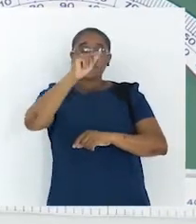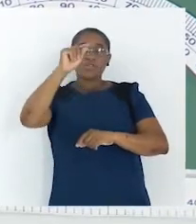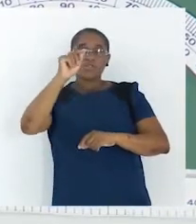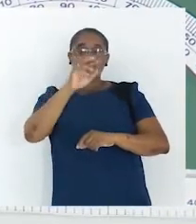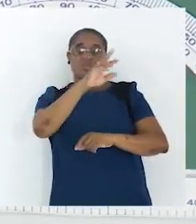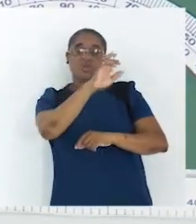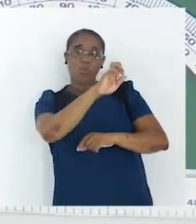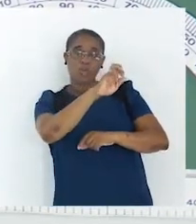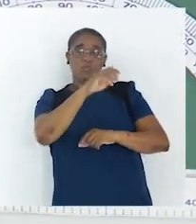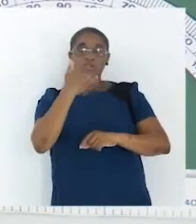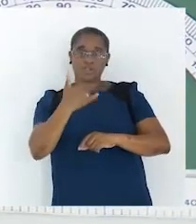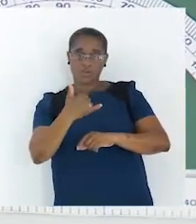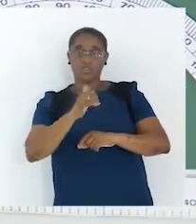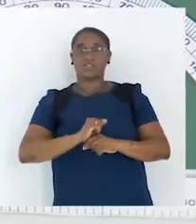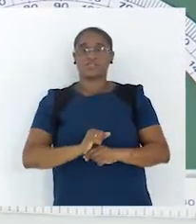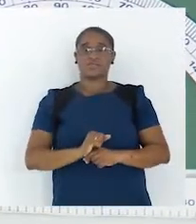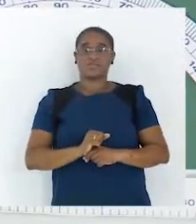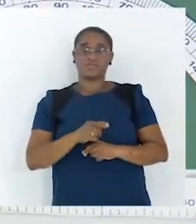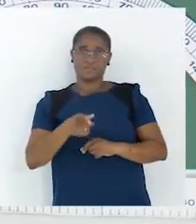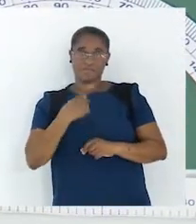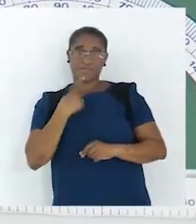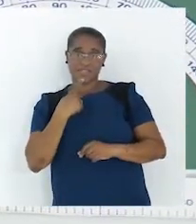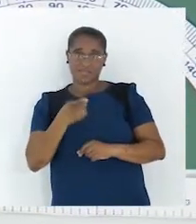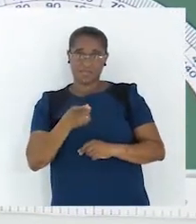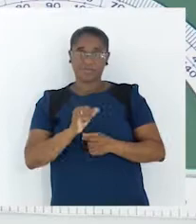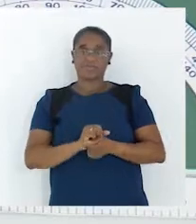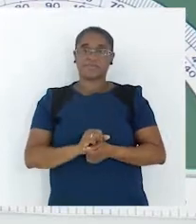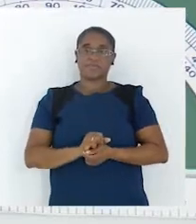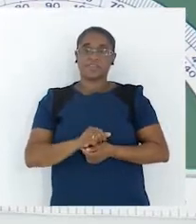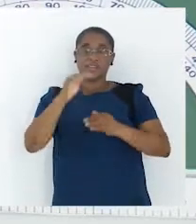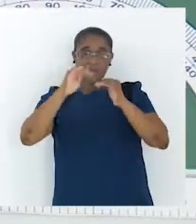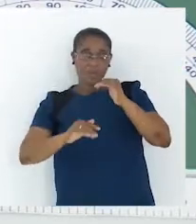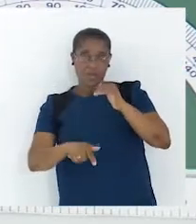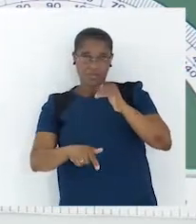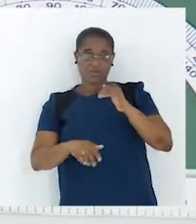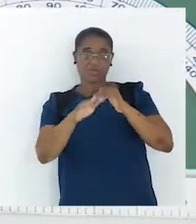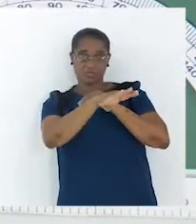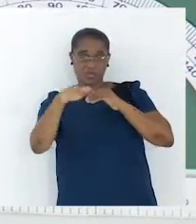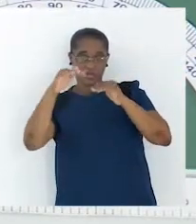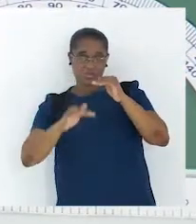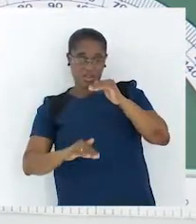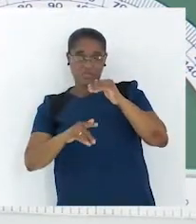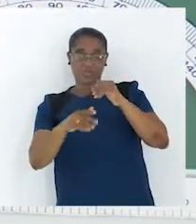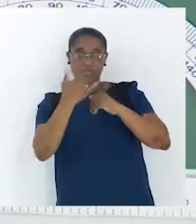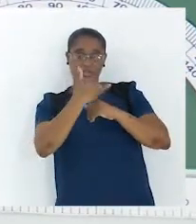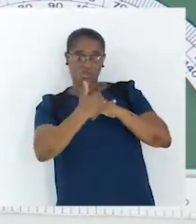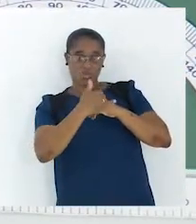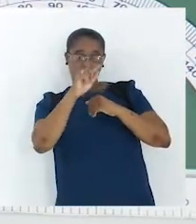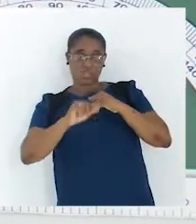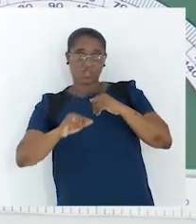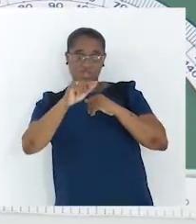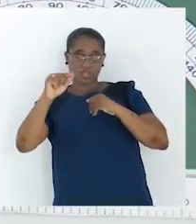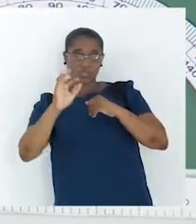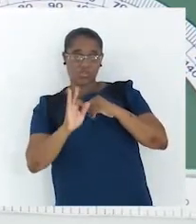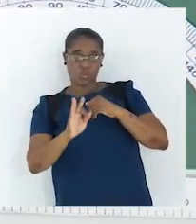oito de 2 não é embaixo vamos por nossos iluminador dois raiz